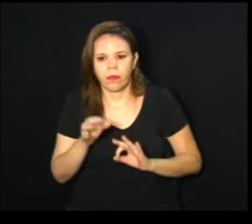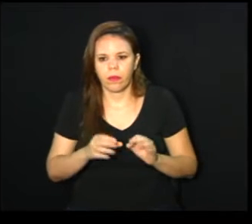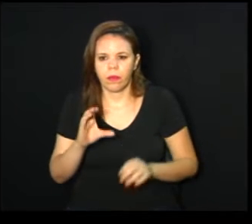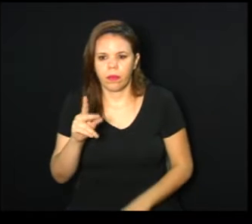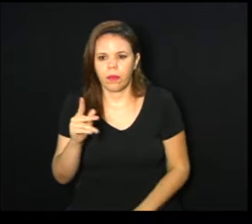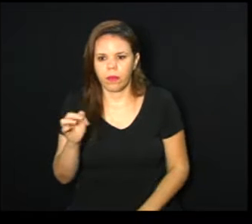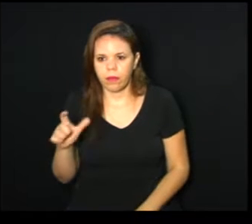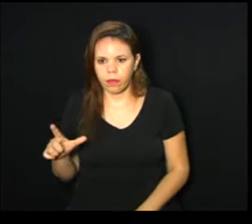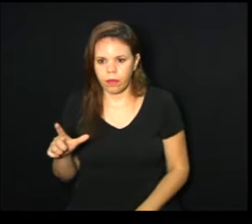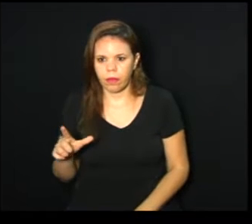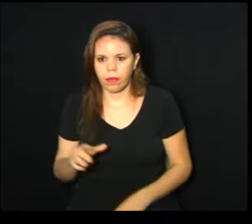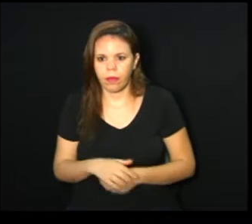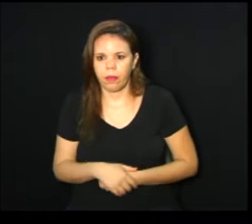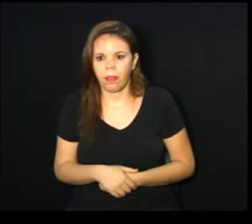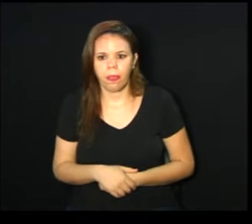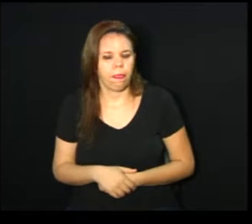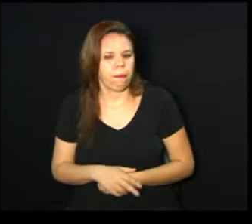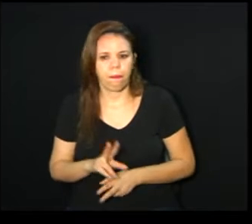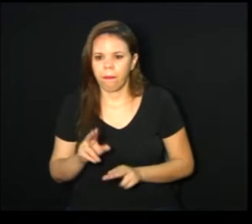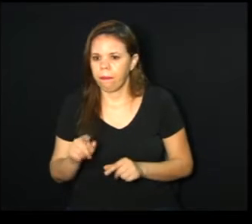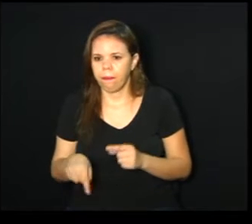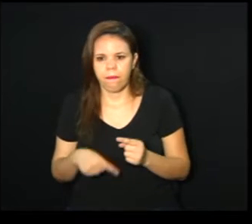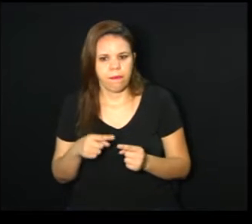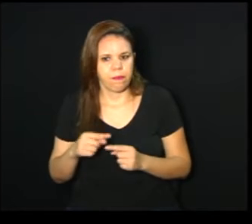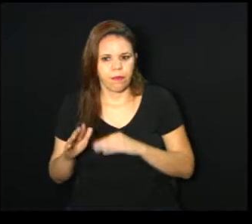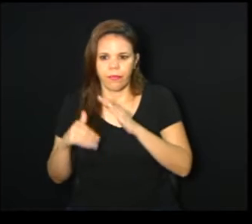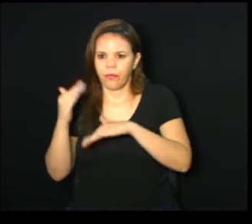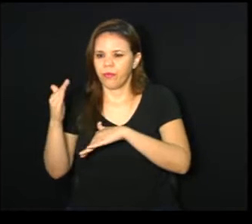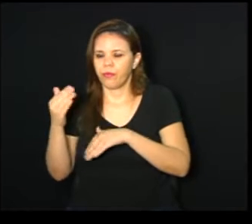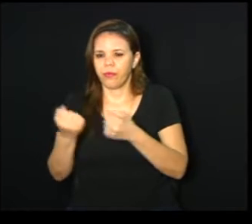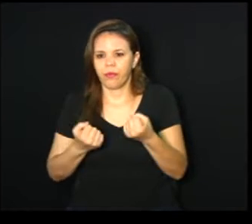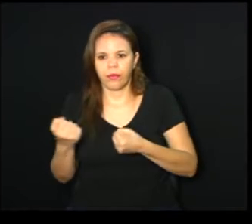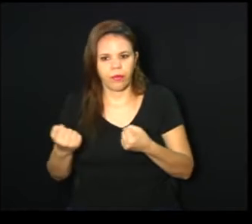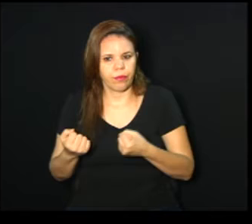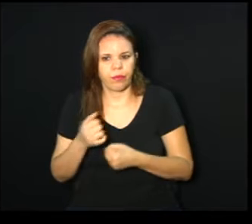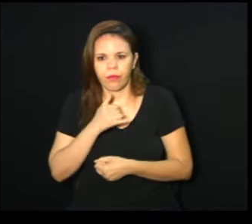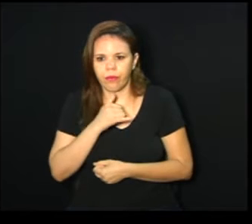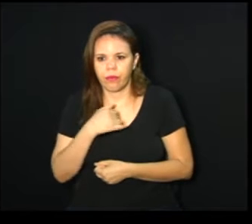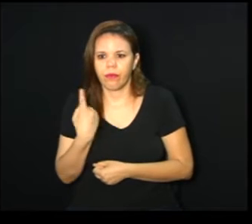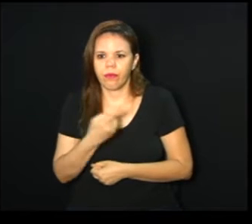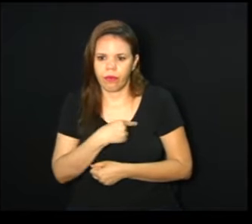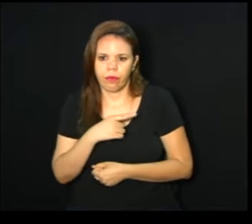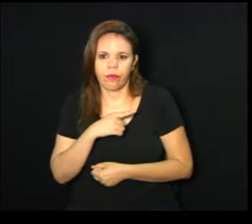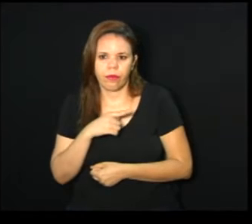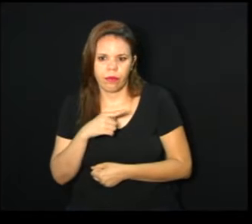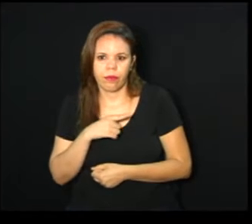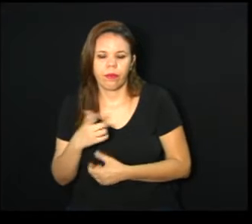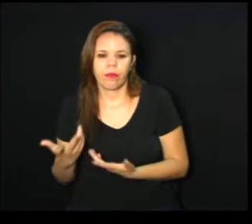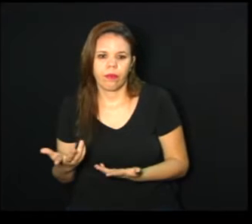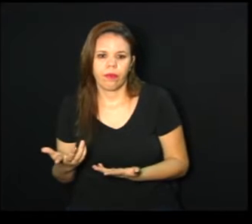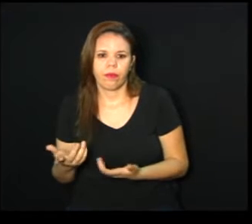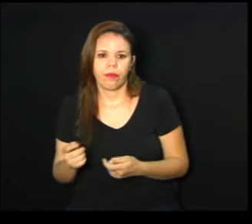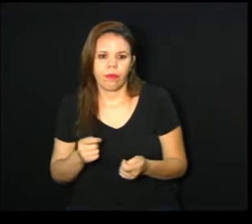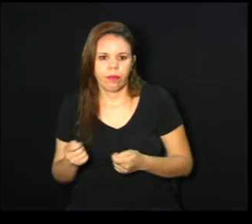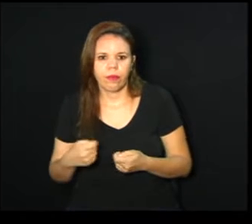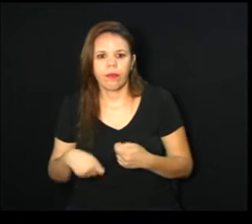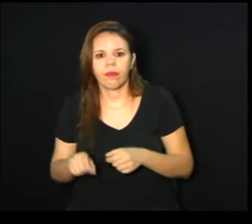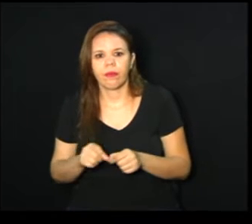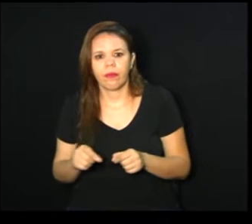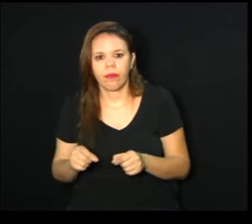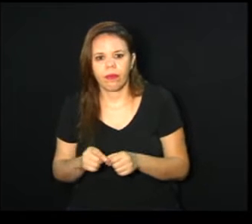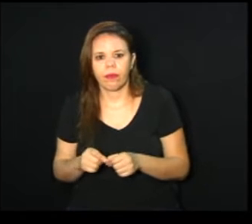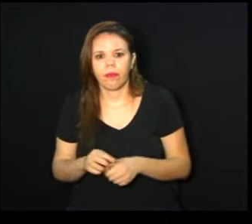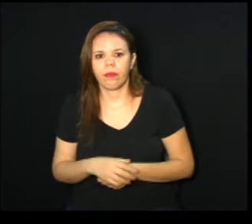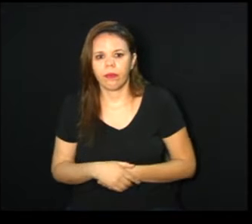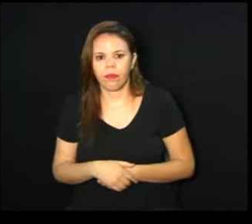CPFL ela nunca foi o objetivo o desenvolvimento de um veículo elétrico. Acho que nós temos bons players no mercado que já fazem essa parte